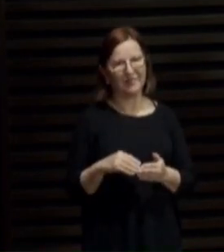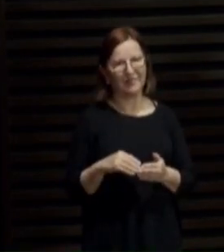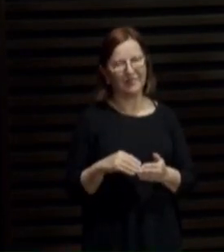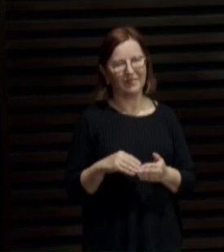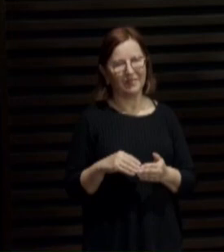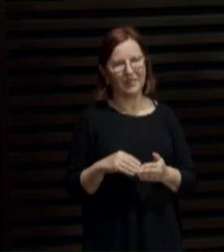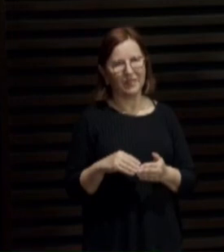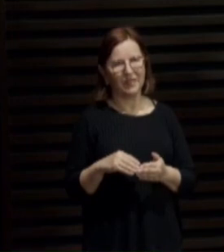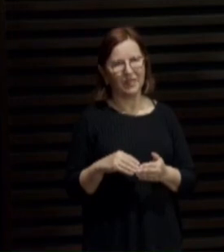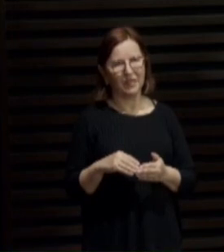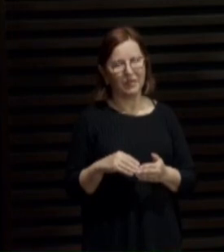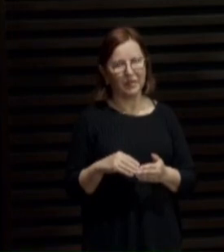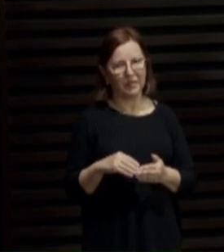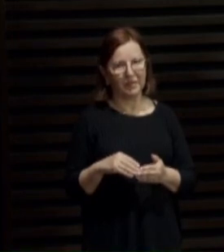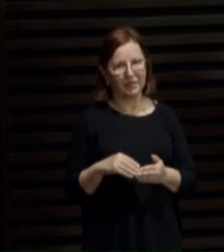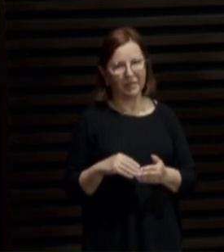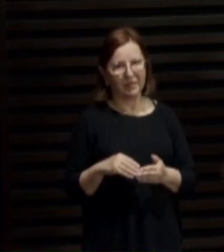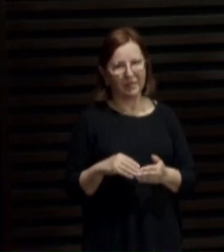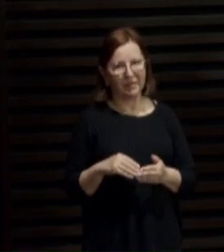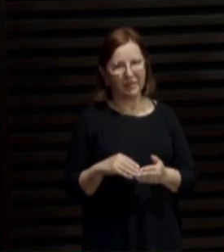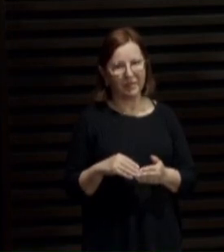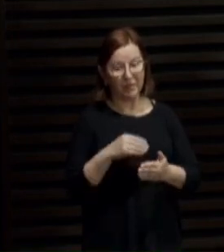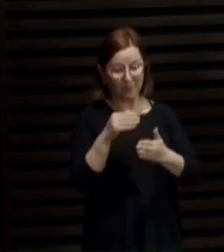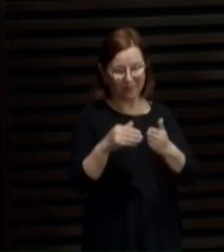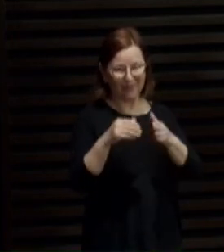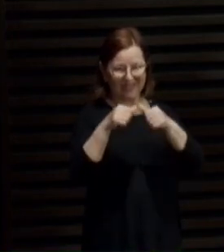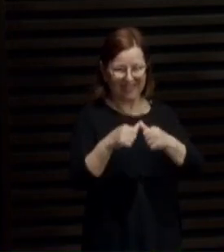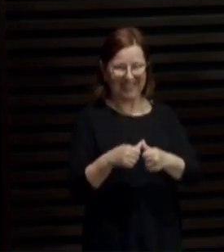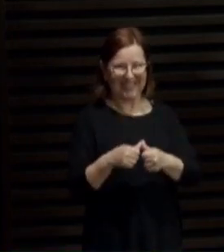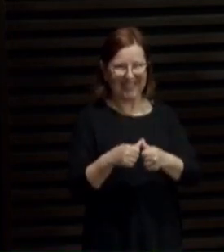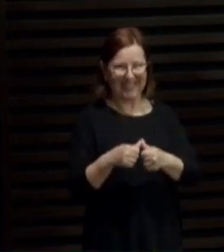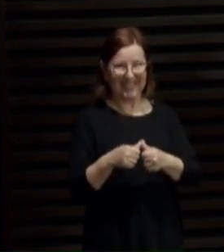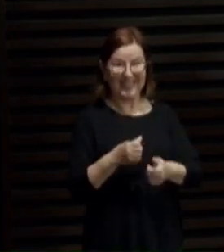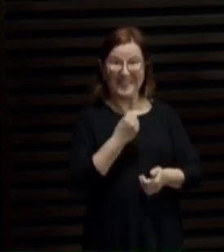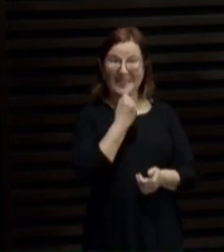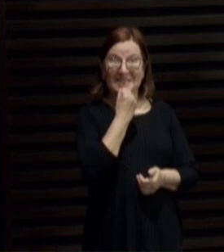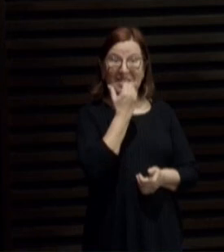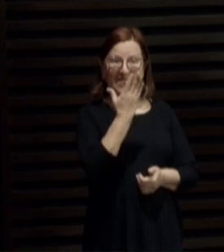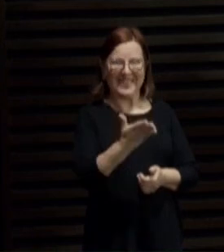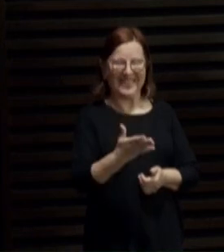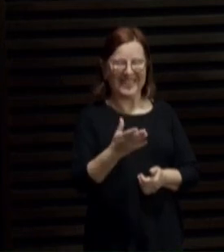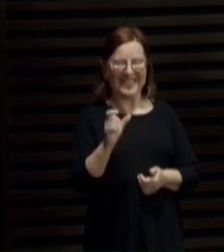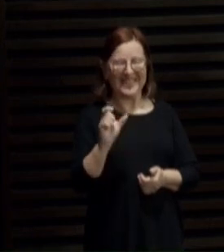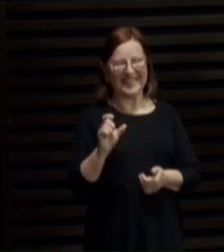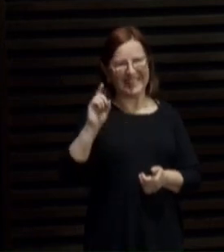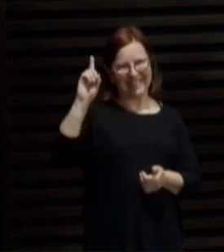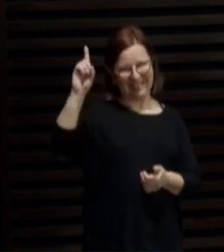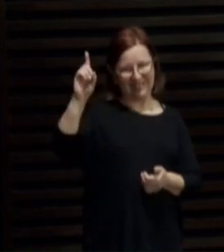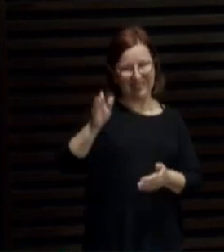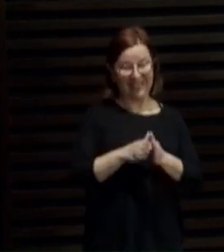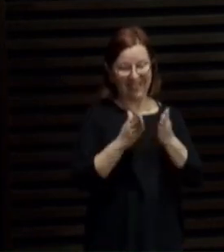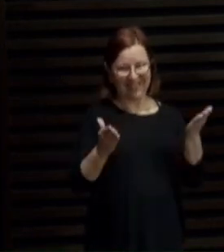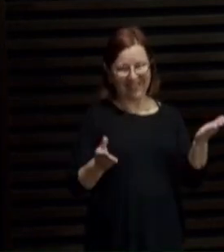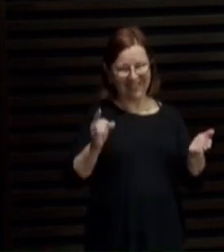vida, encontra-se na bendita palavra de Deus. A Bíblia vai dizer o que nós